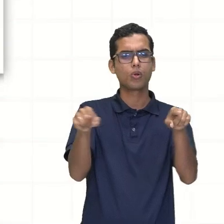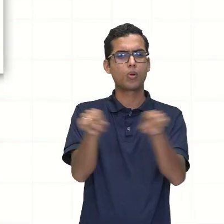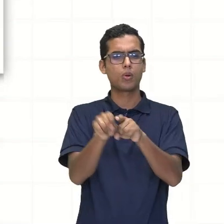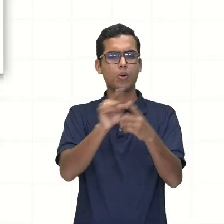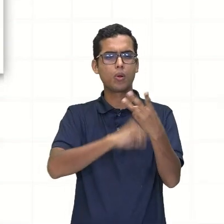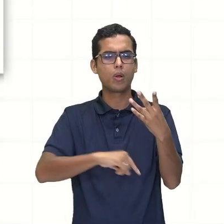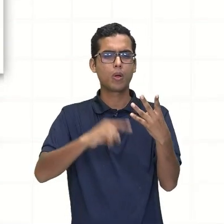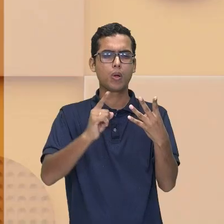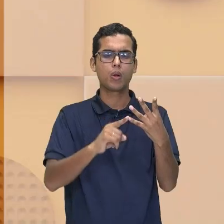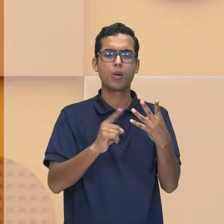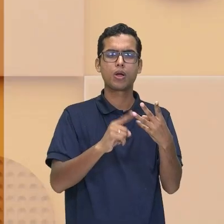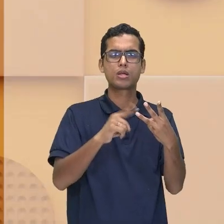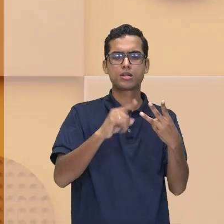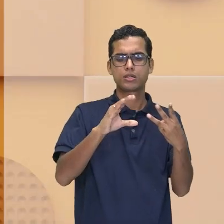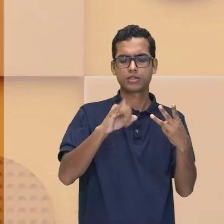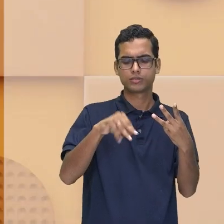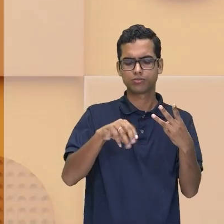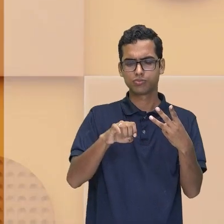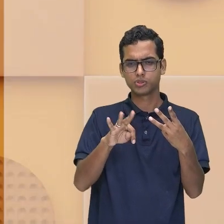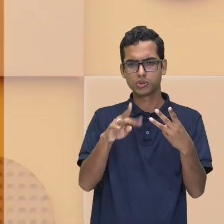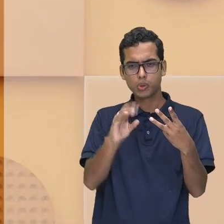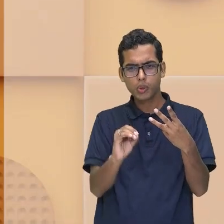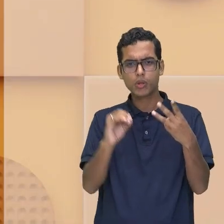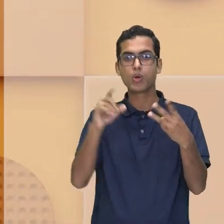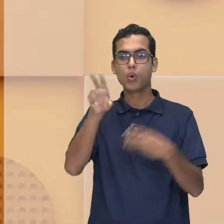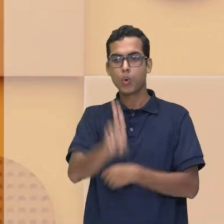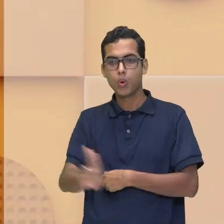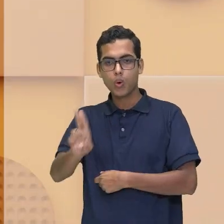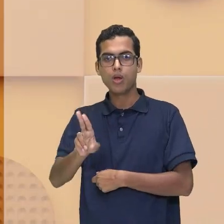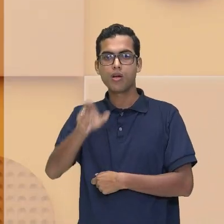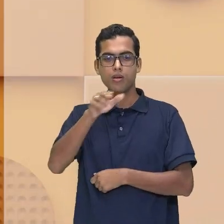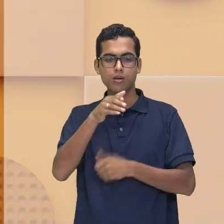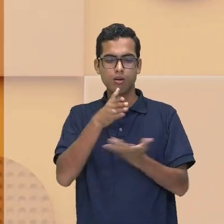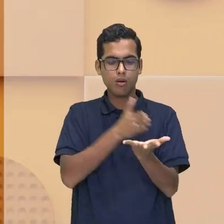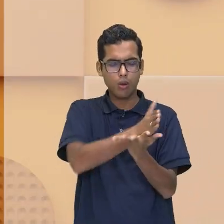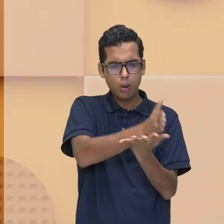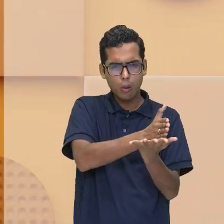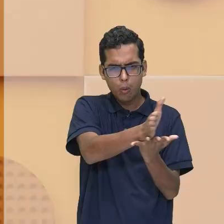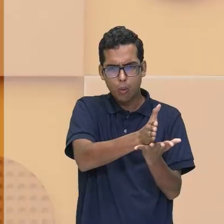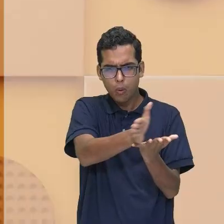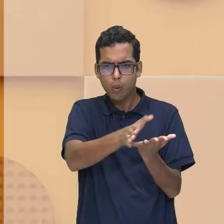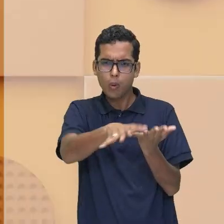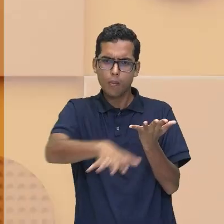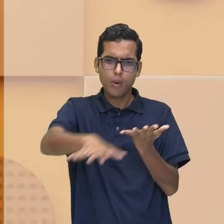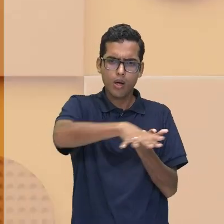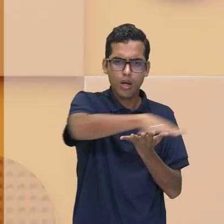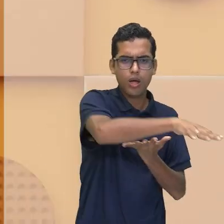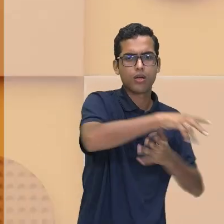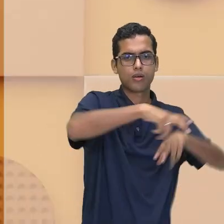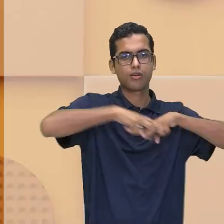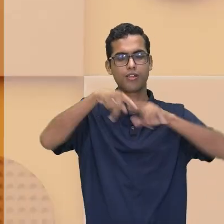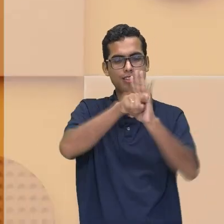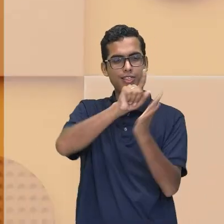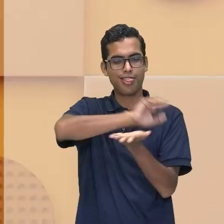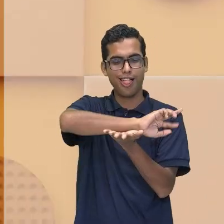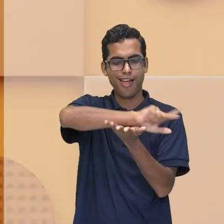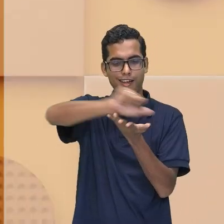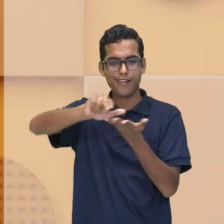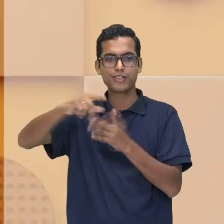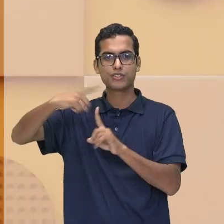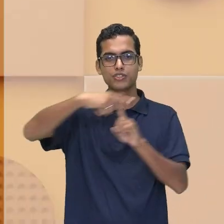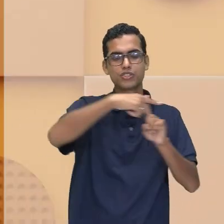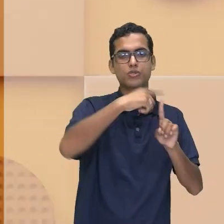seja, pode ser utilizado em diversas áreas, por isso que foi pontuado essa versatilidade quanto